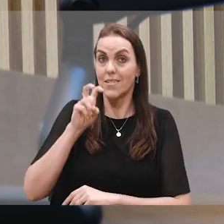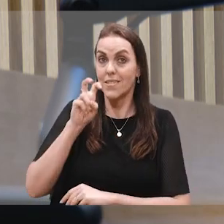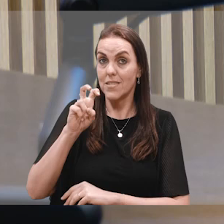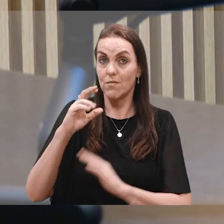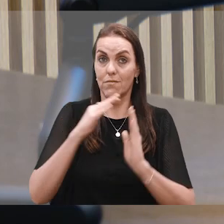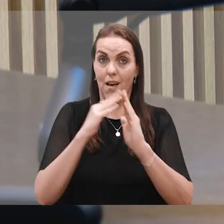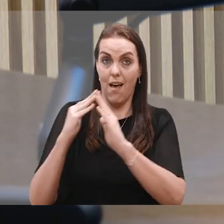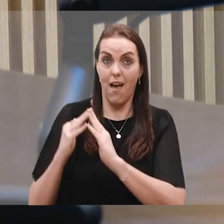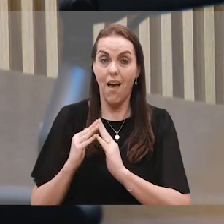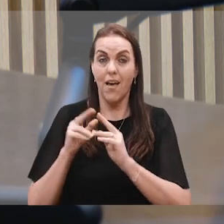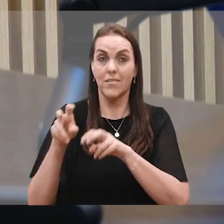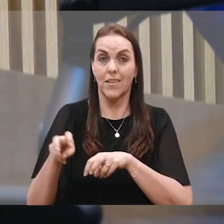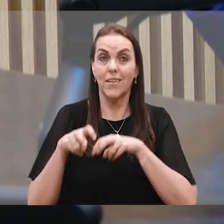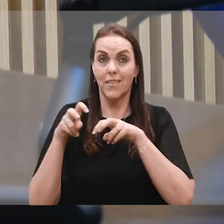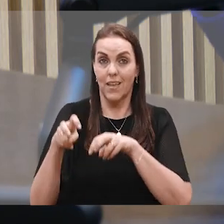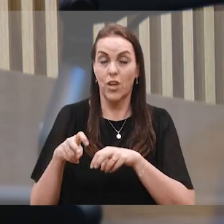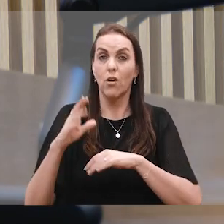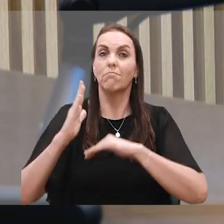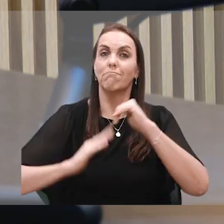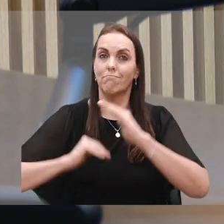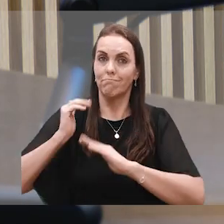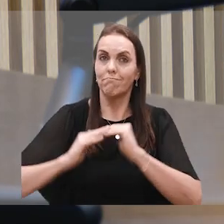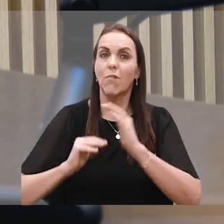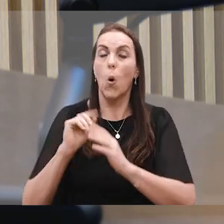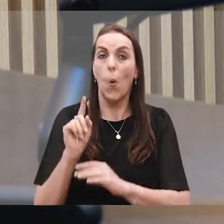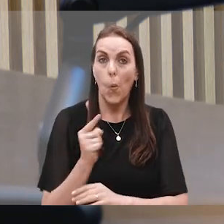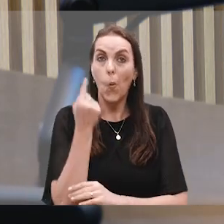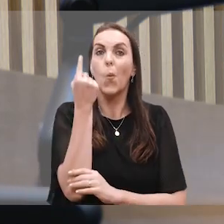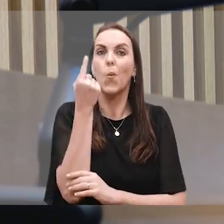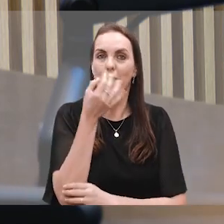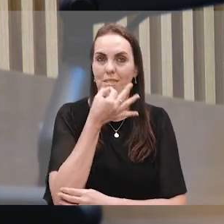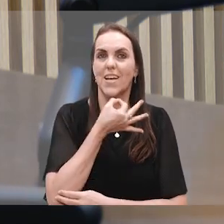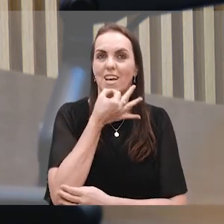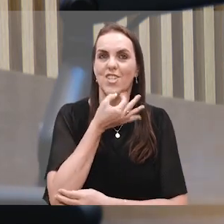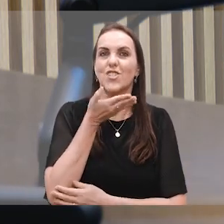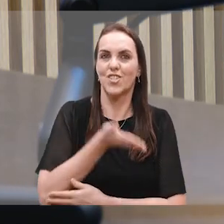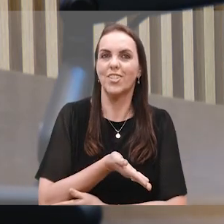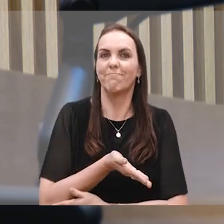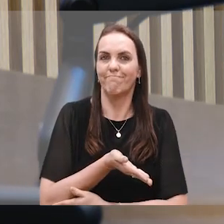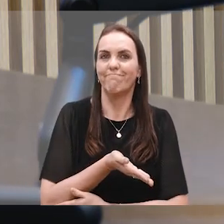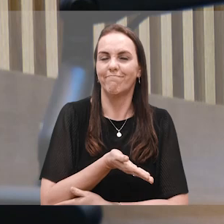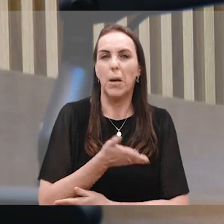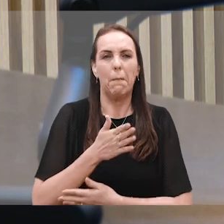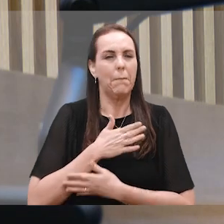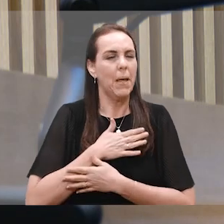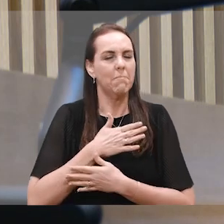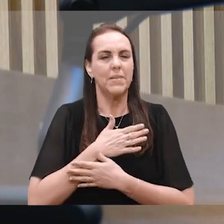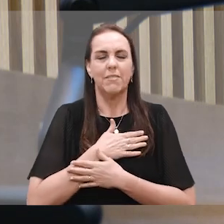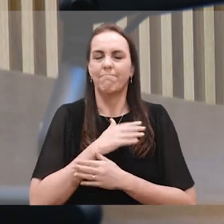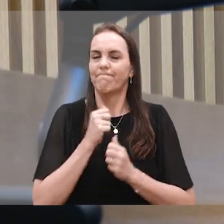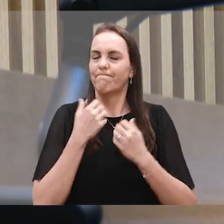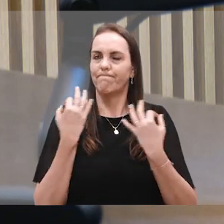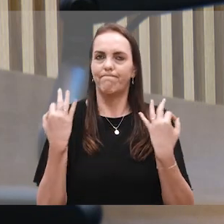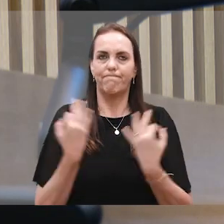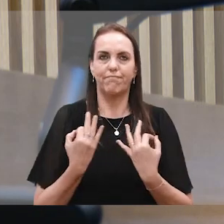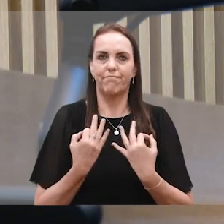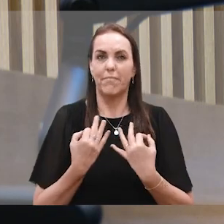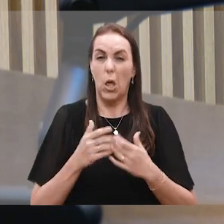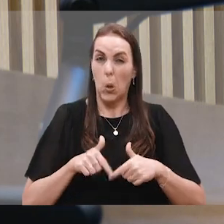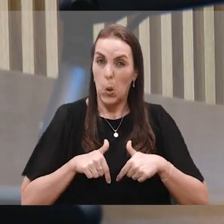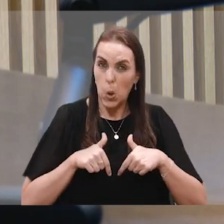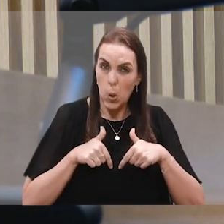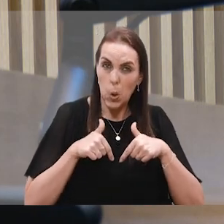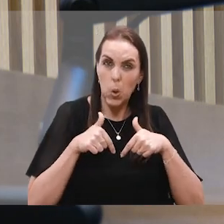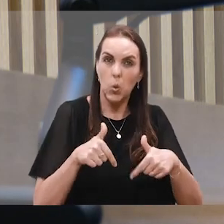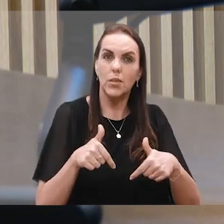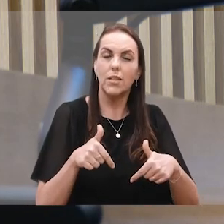temos 5 casas no interior para construir, uma delas será em Caxias do Sul. Para mim, aquilo assim foi a